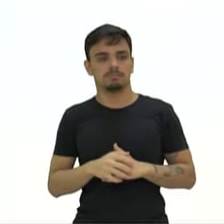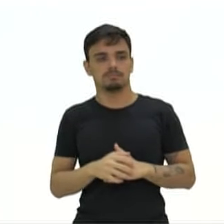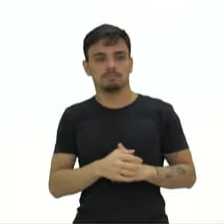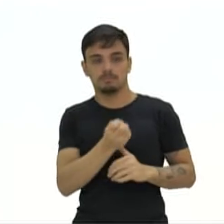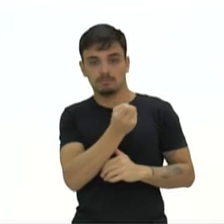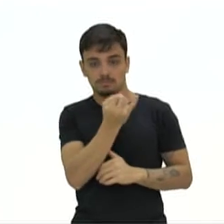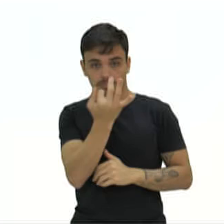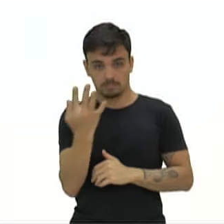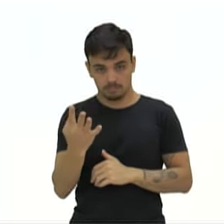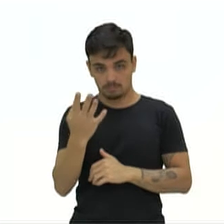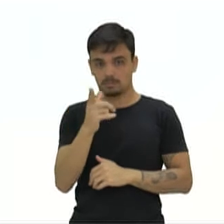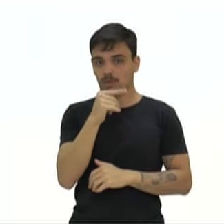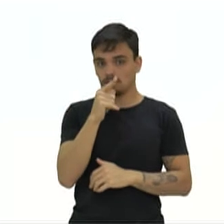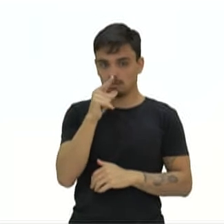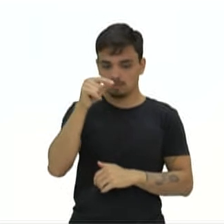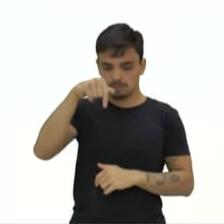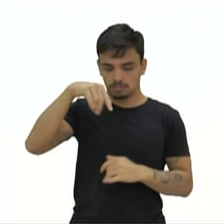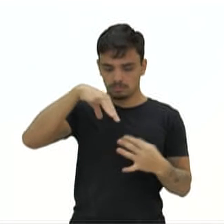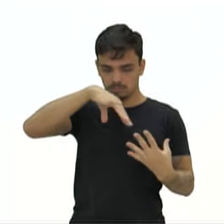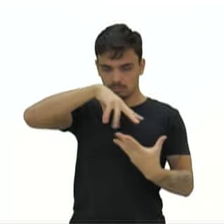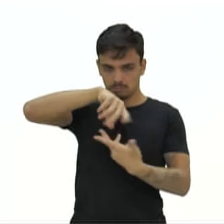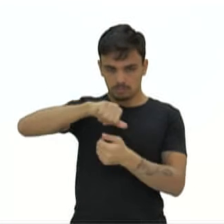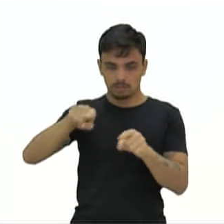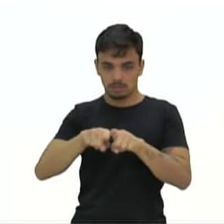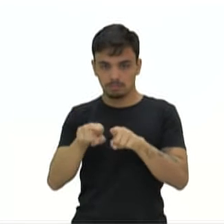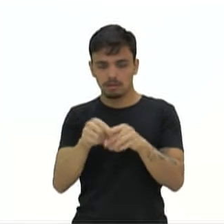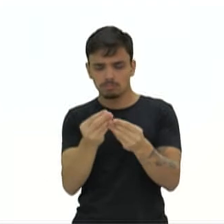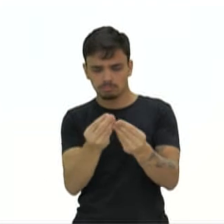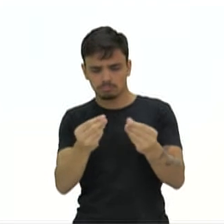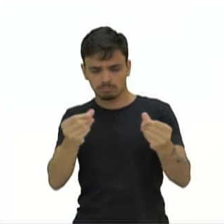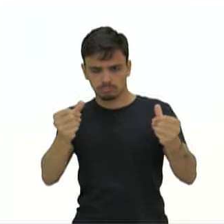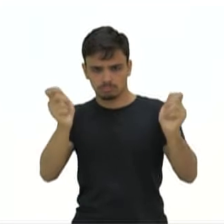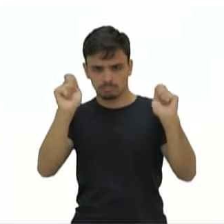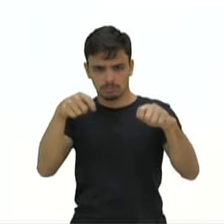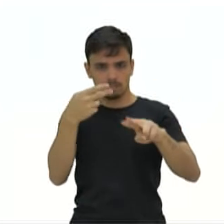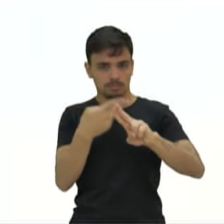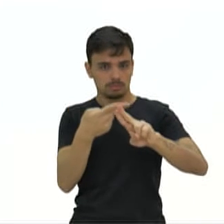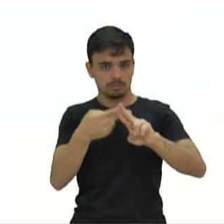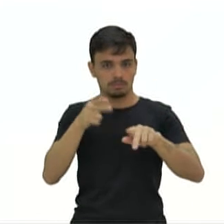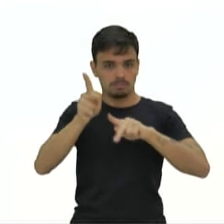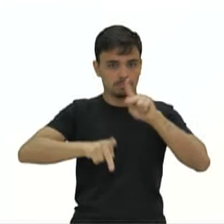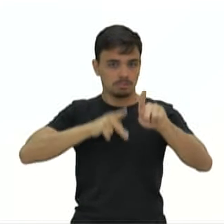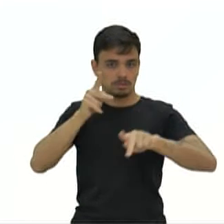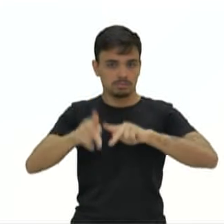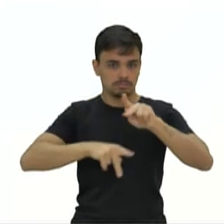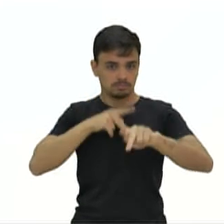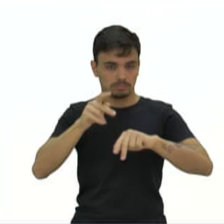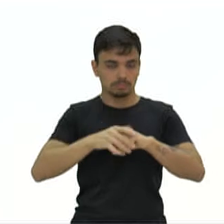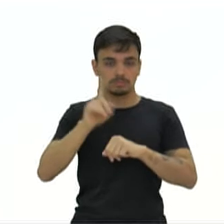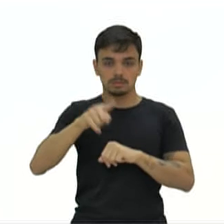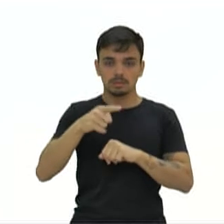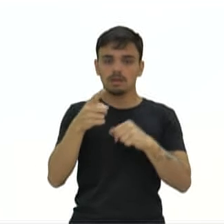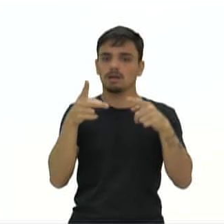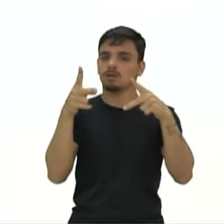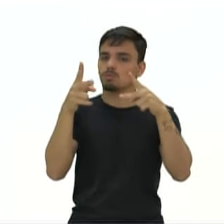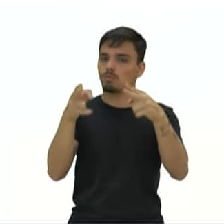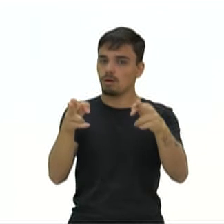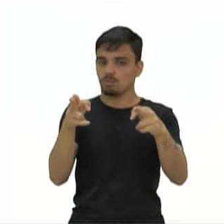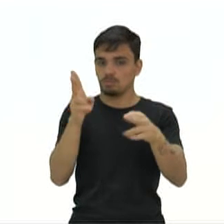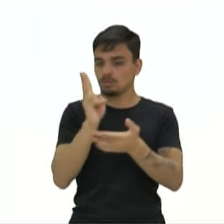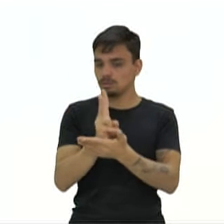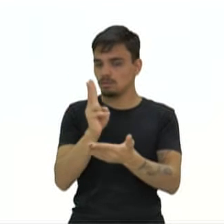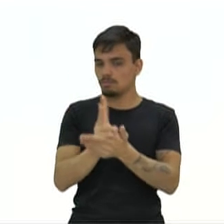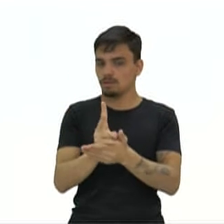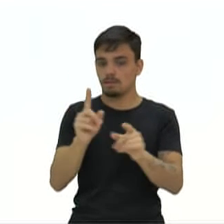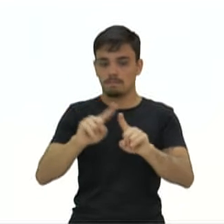água no planeta e a sua qualidade disponível para o consumo das populações, a quantidade de água sempre é a mesma, mas a